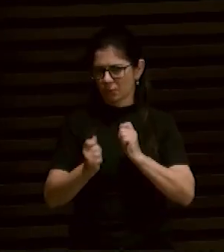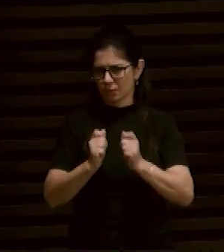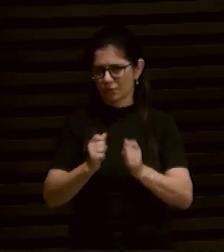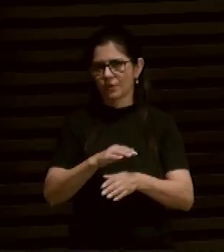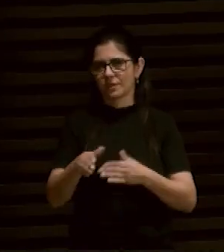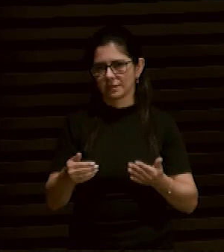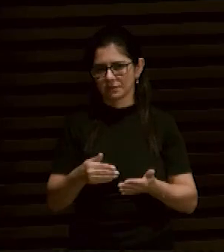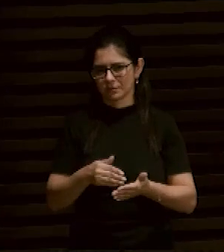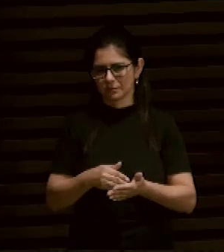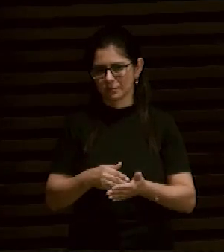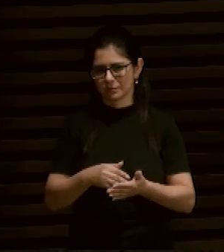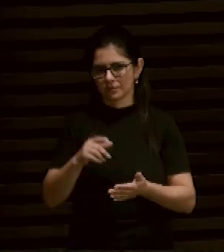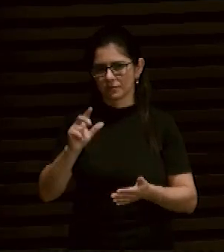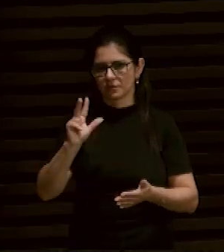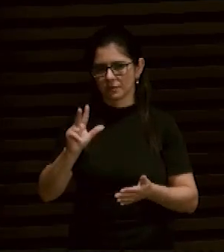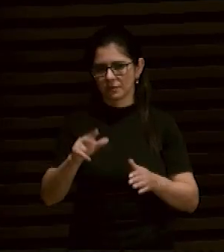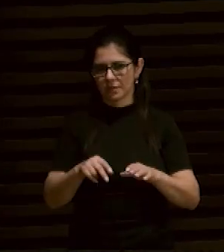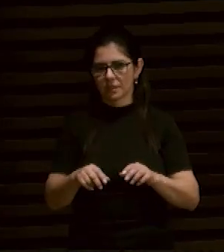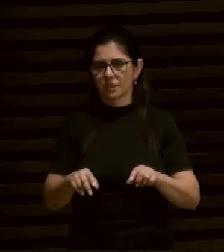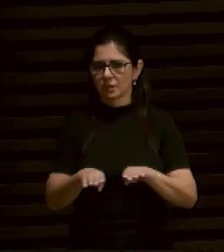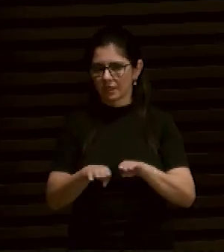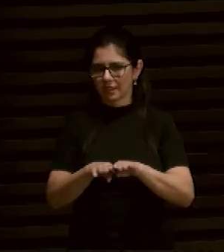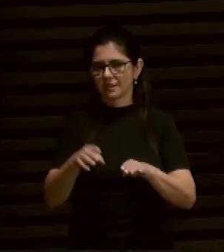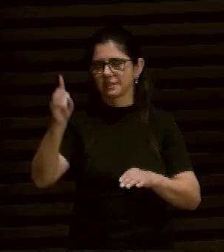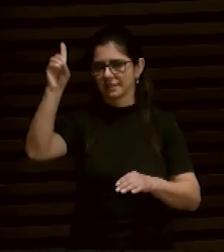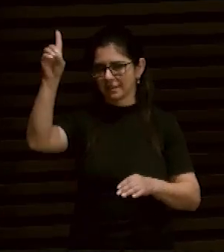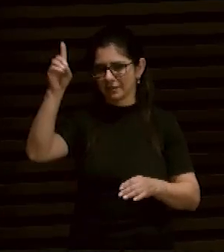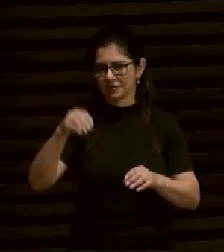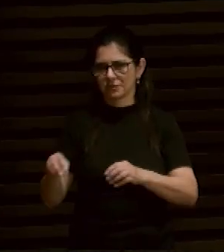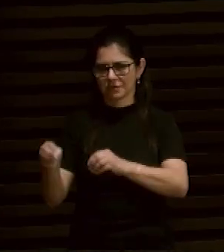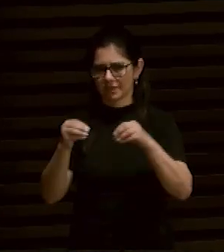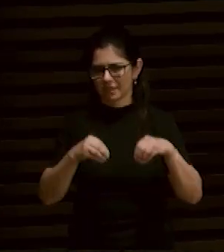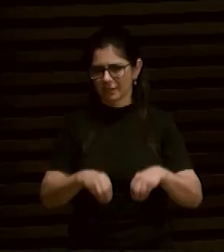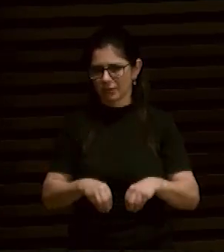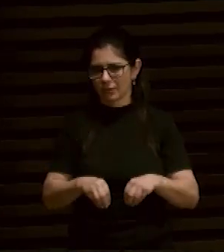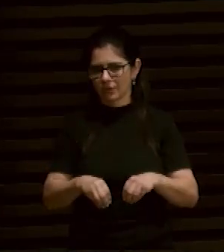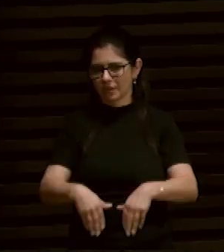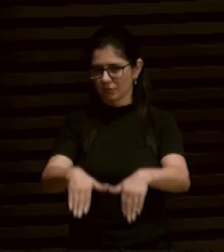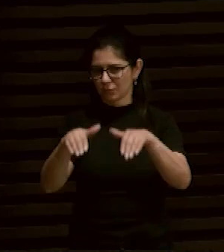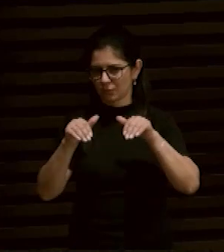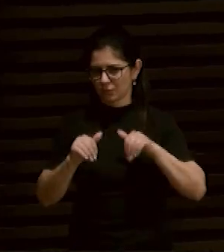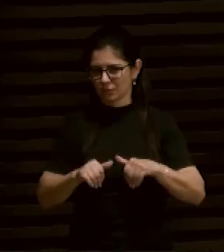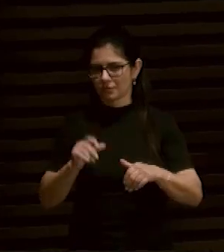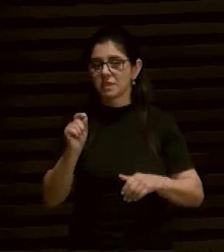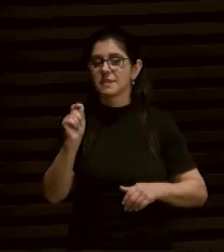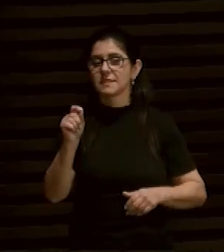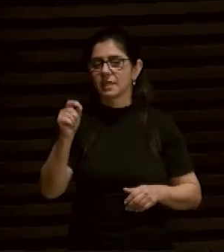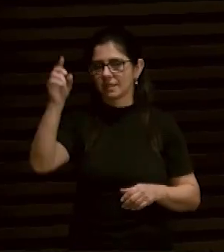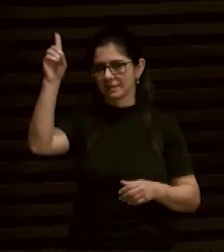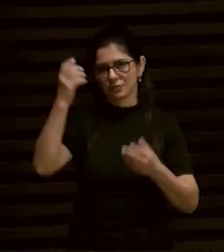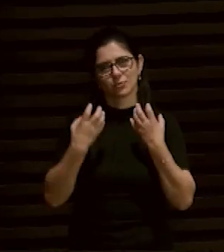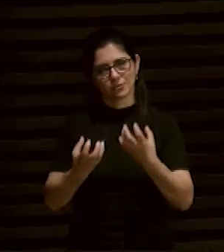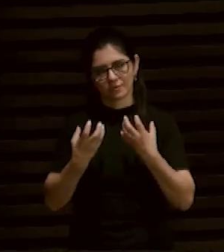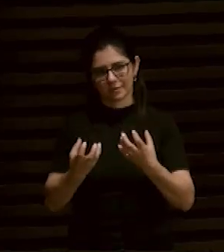tira e coloca do trono quem Ele quiser, porque apenas a Ele cabe todo o poder. Ele chegou perante um